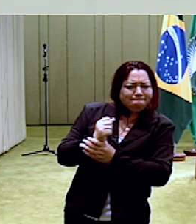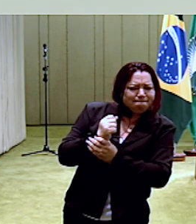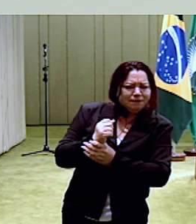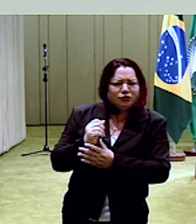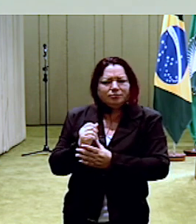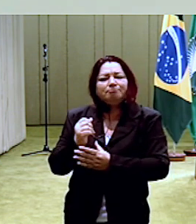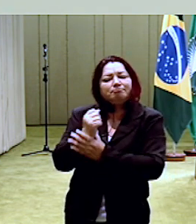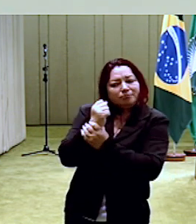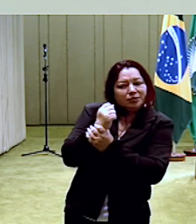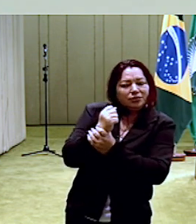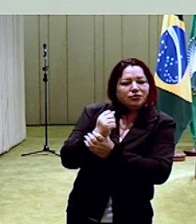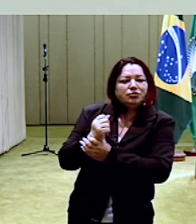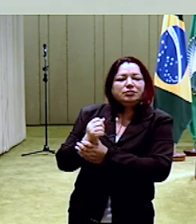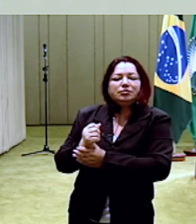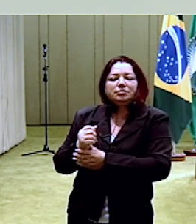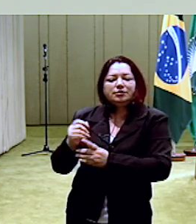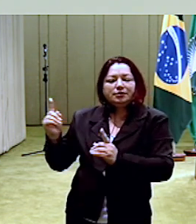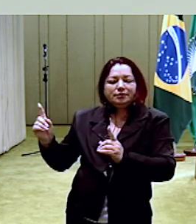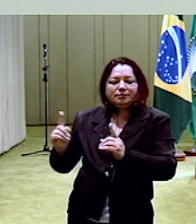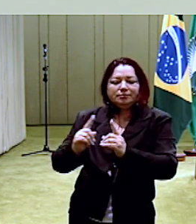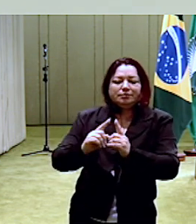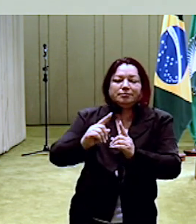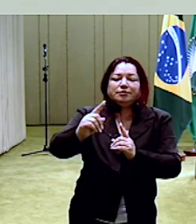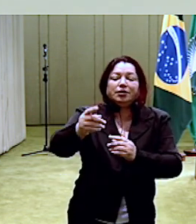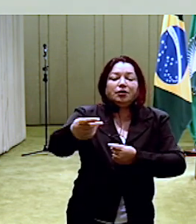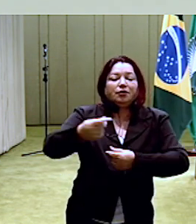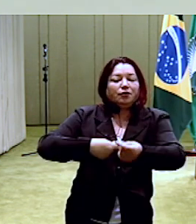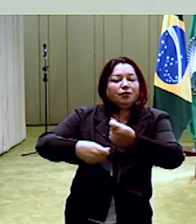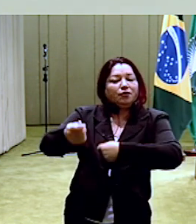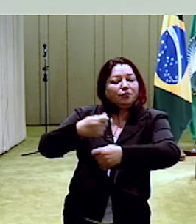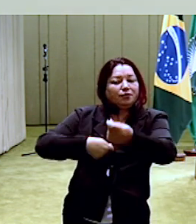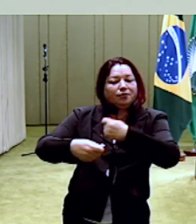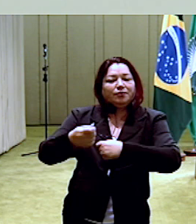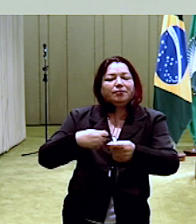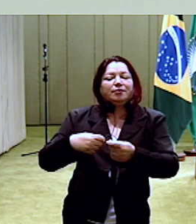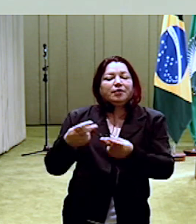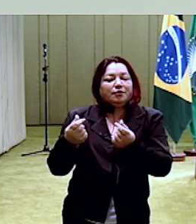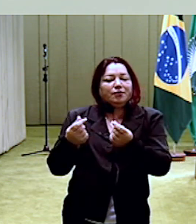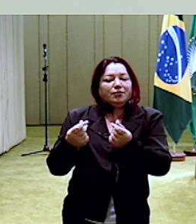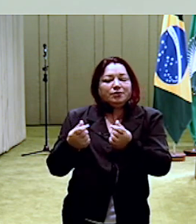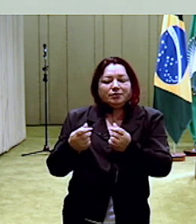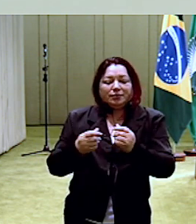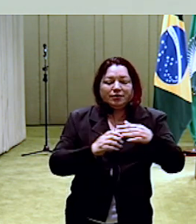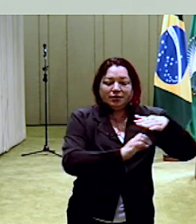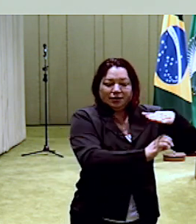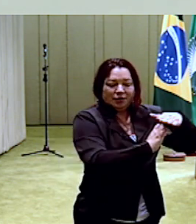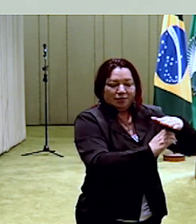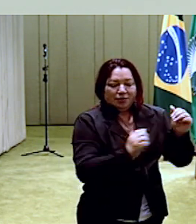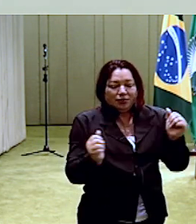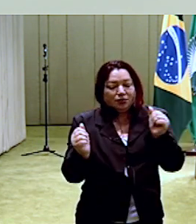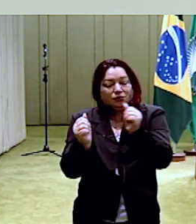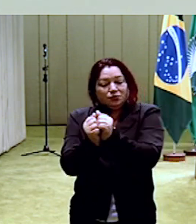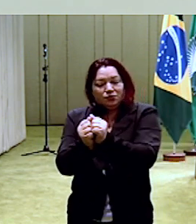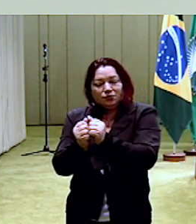a gente dá garantia para essas fases mais arriscadas, e com isso a gente traz o capital privado para investir com a gente. Acho